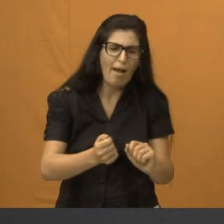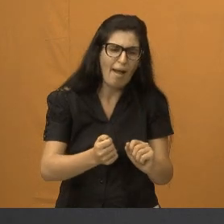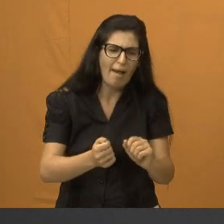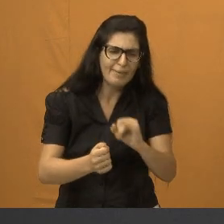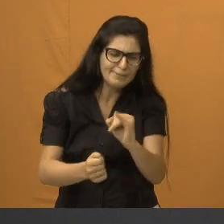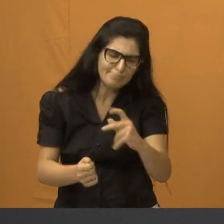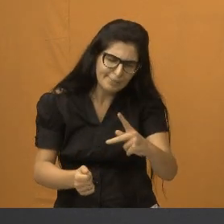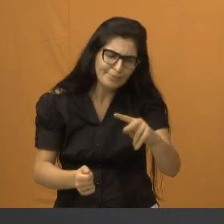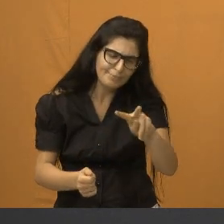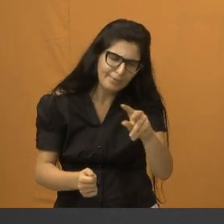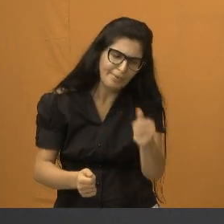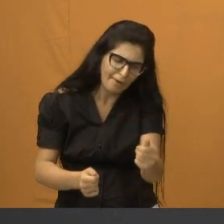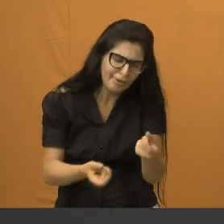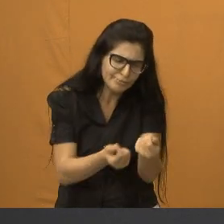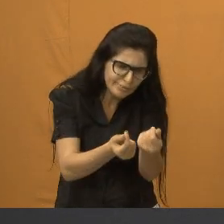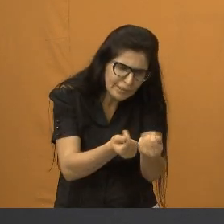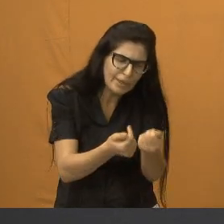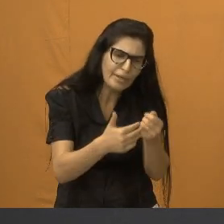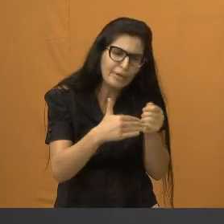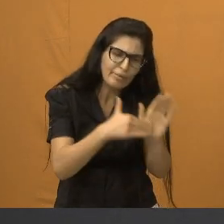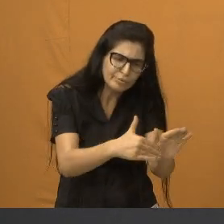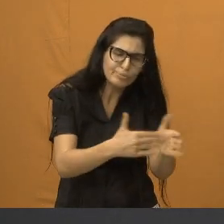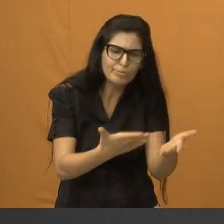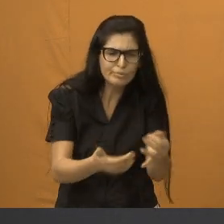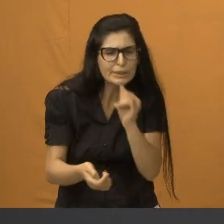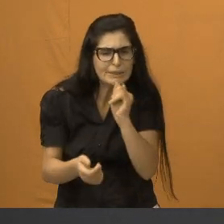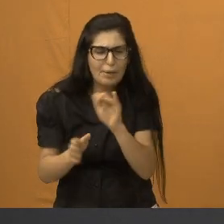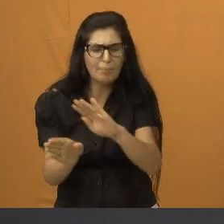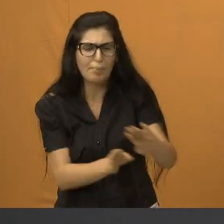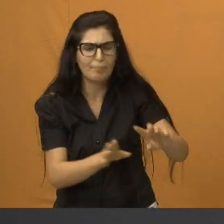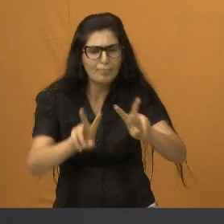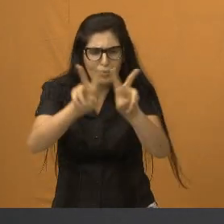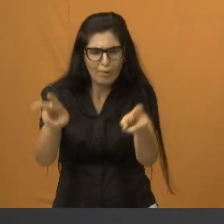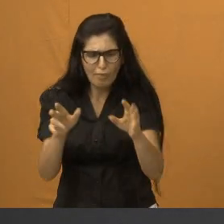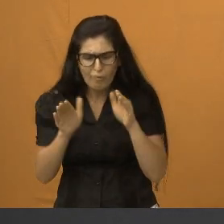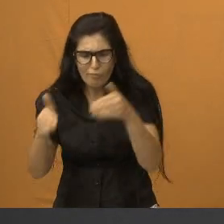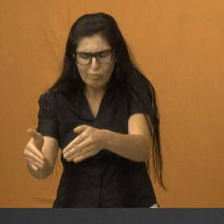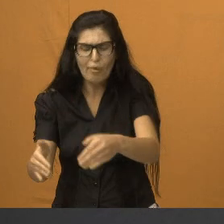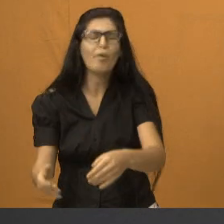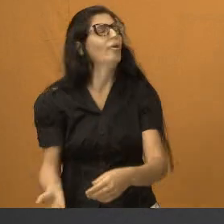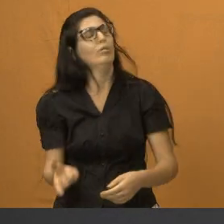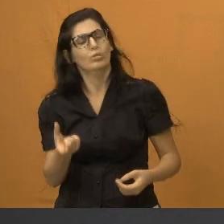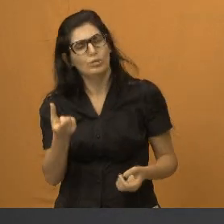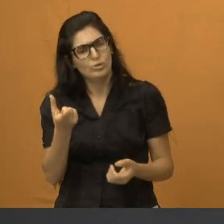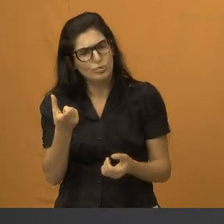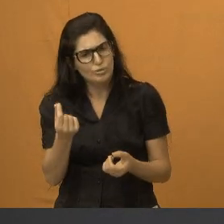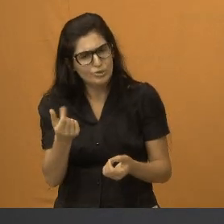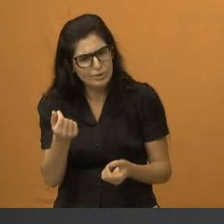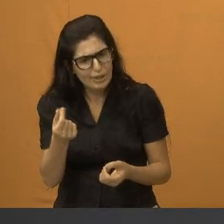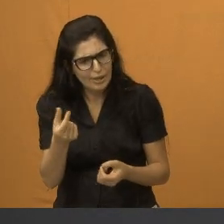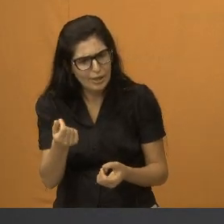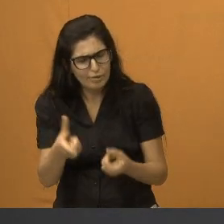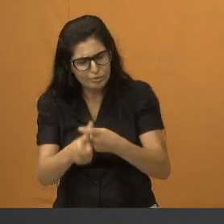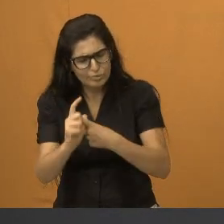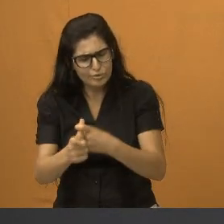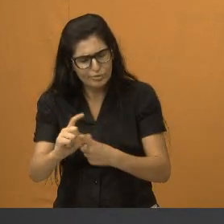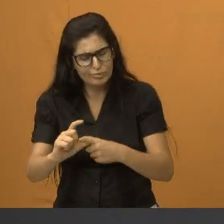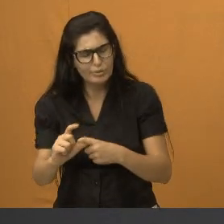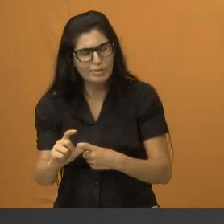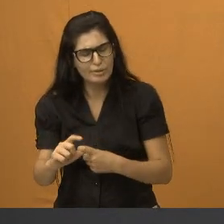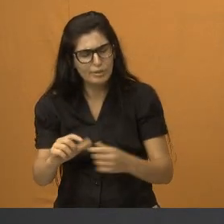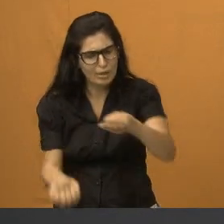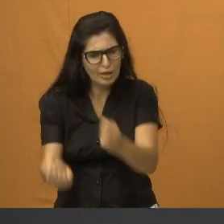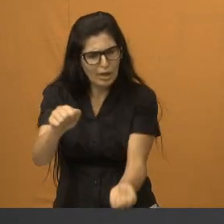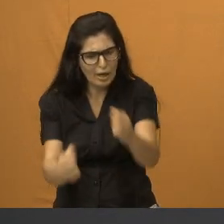Tá. Mas eu gostaria de falar sobre a questão do IPVA. O IPVA, assim como o